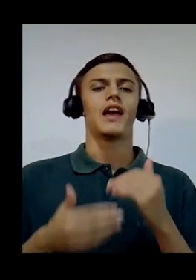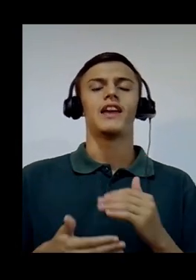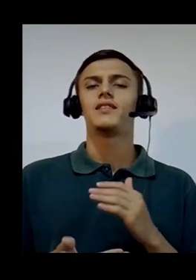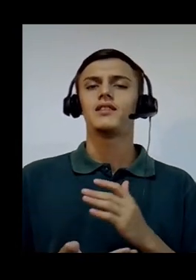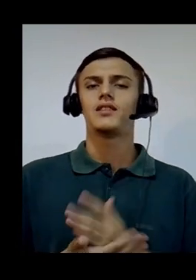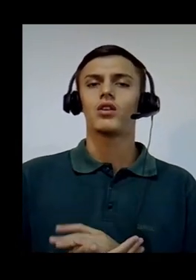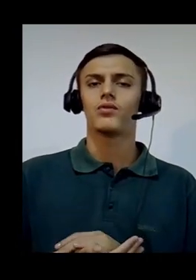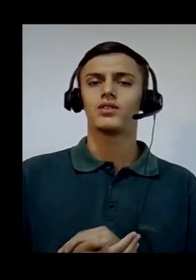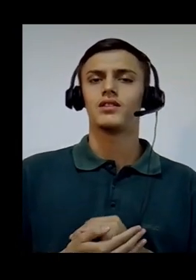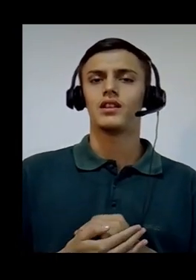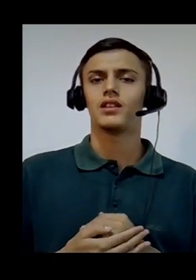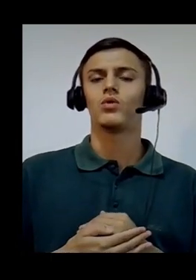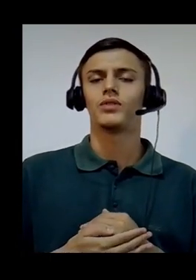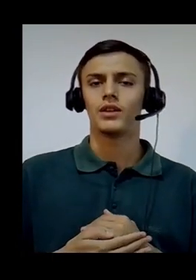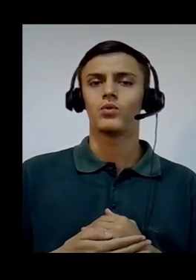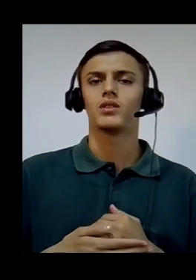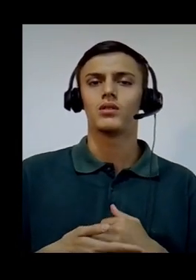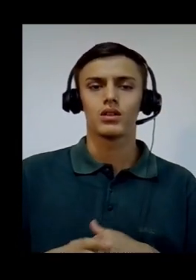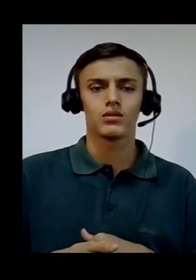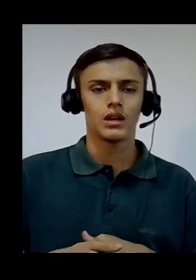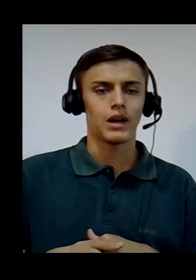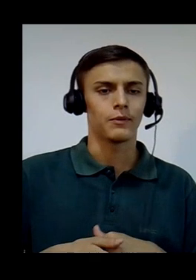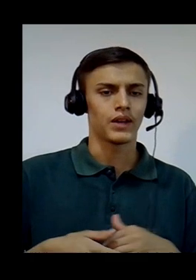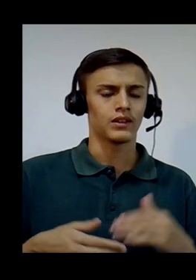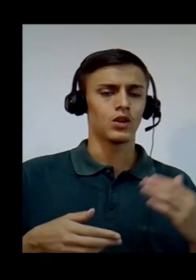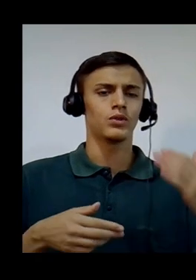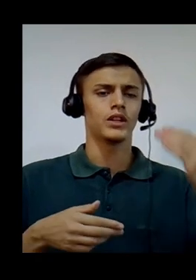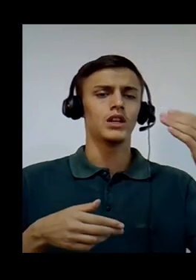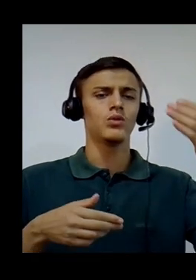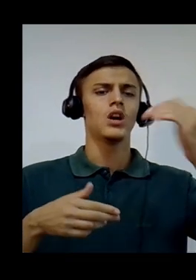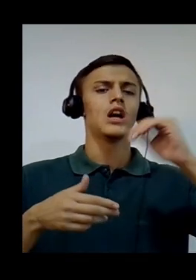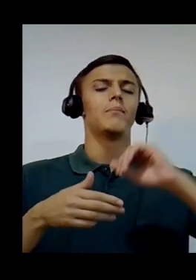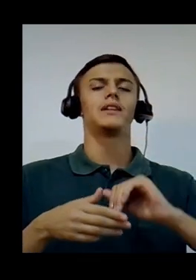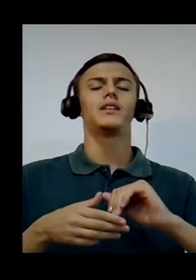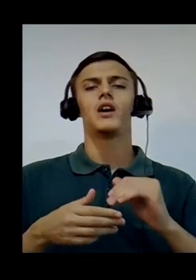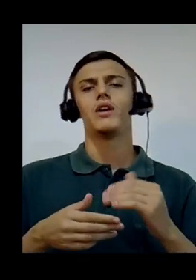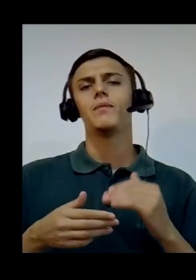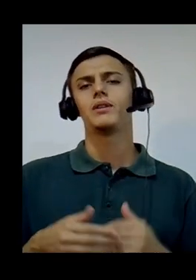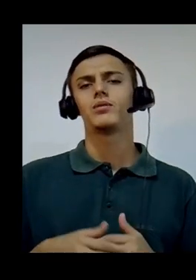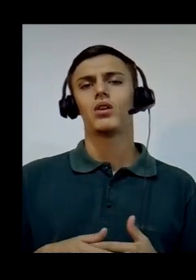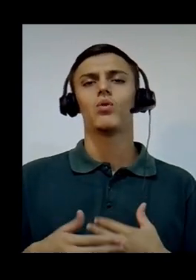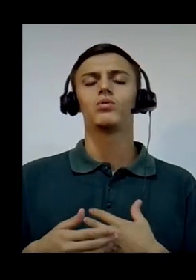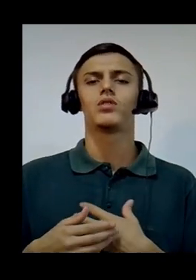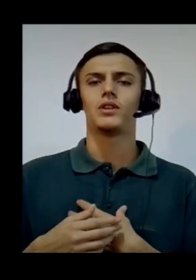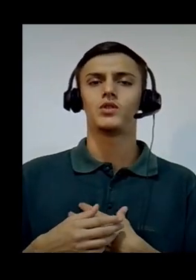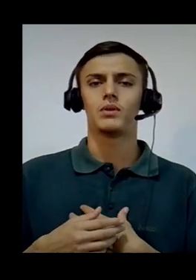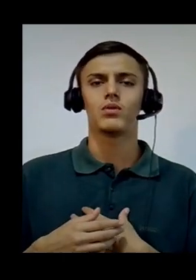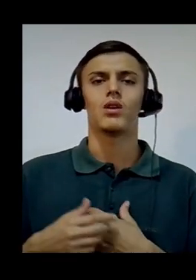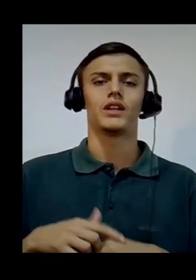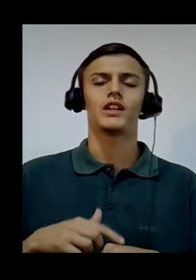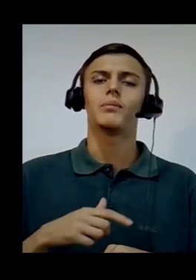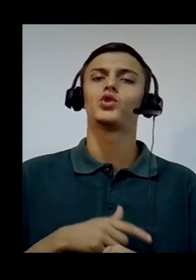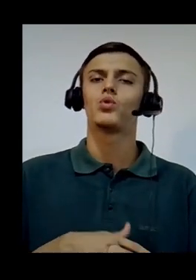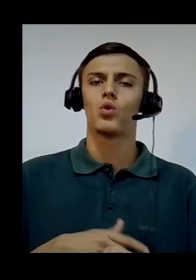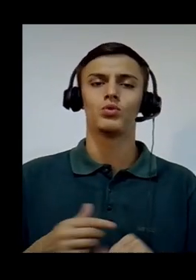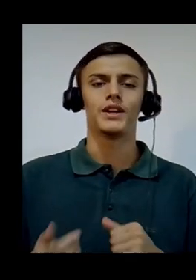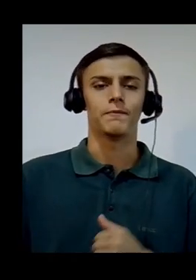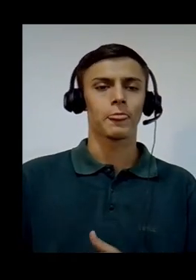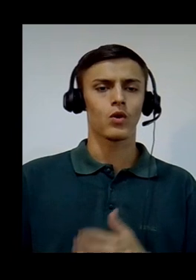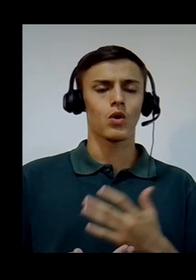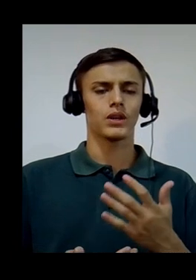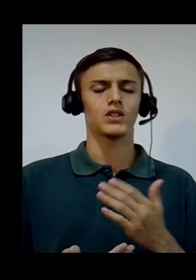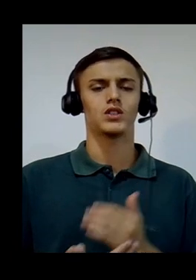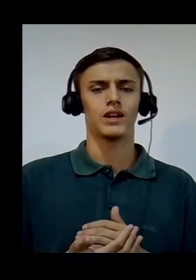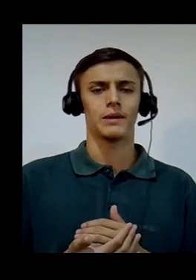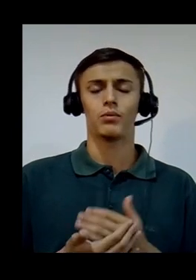também é essencial que vocês entrem em contato com a segurança do trabalho, tá? Então, um dano material e pessoal ou somente pessoal, né, que machucou